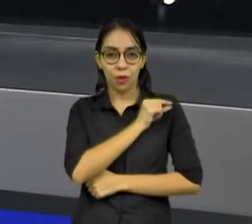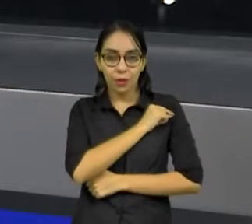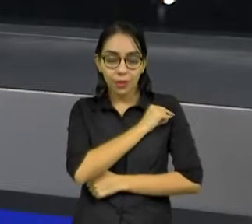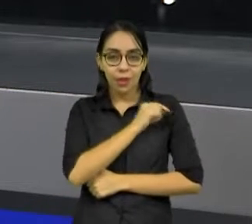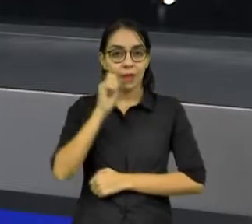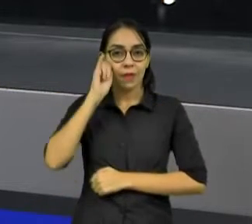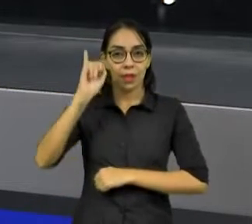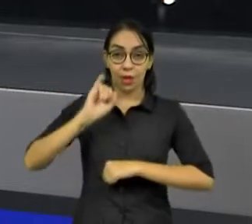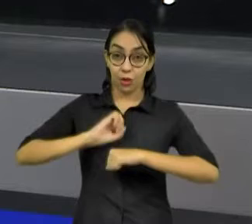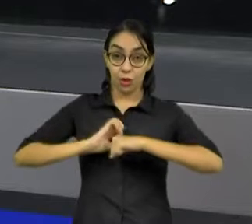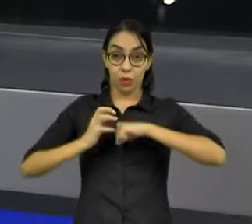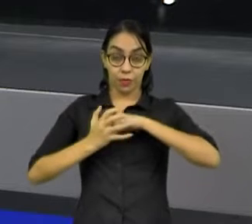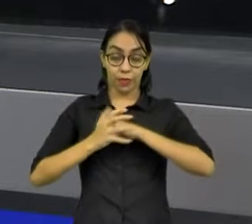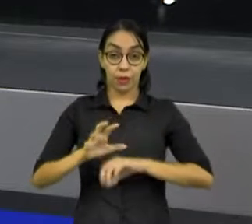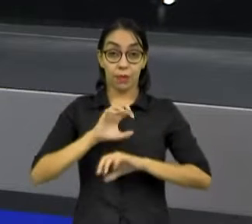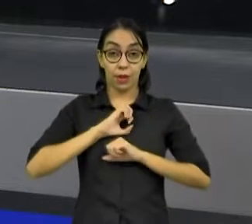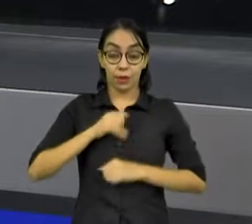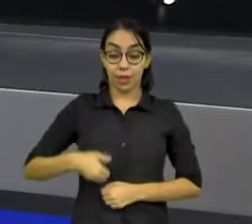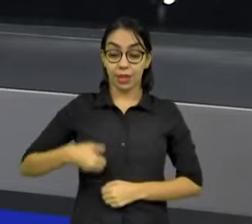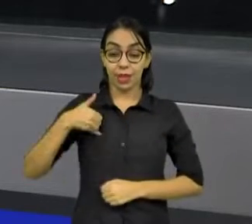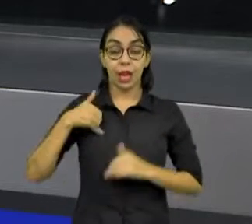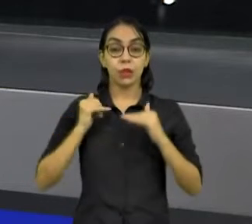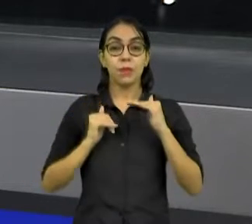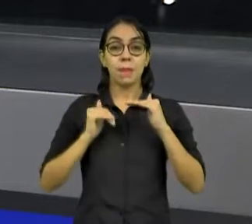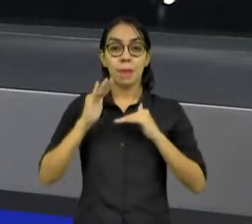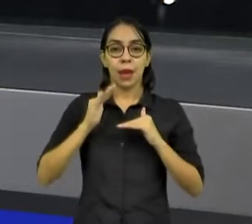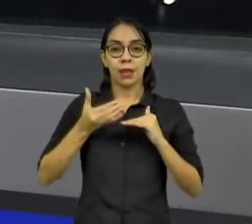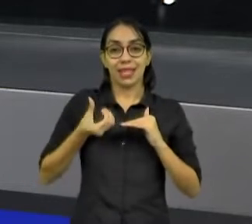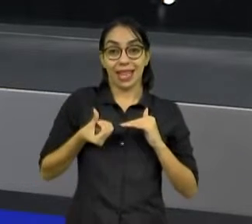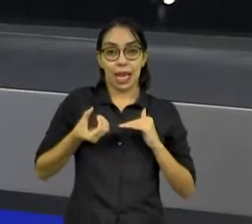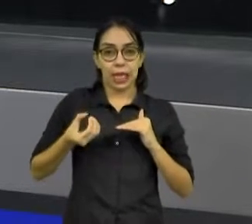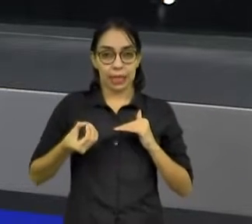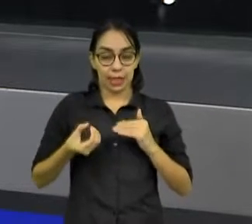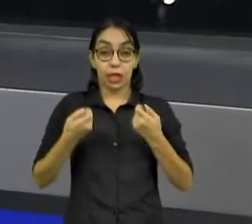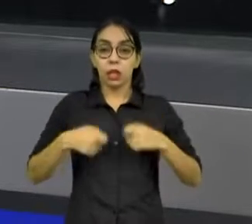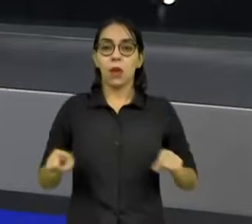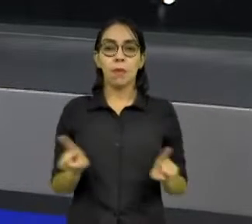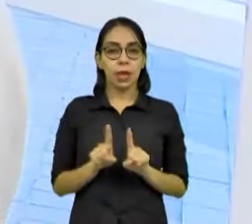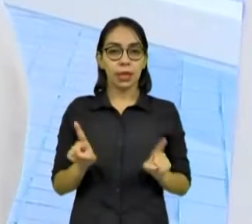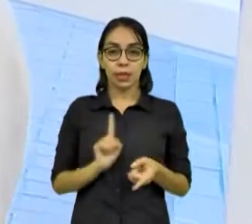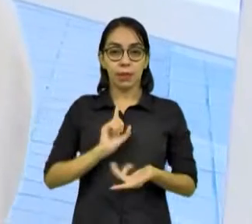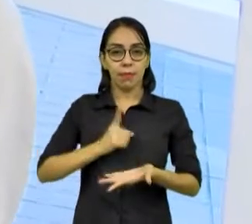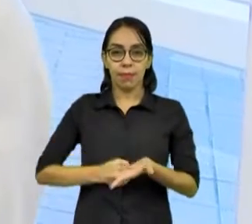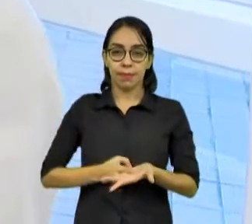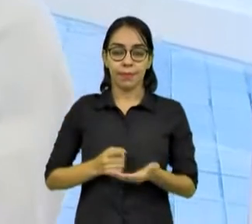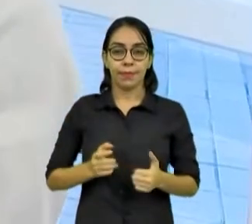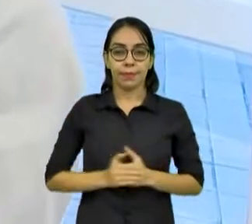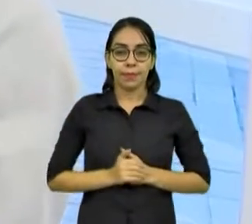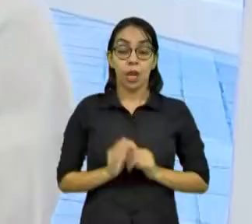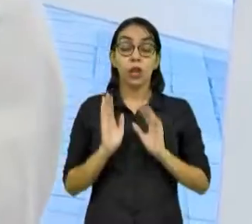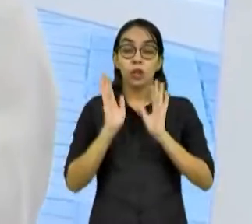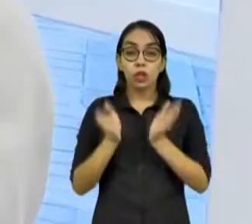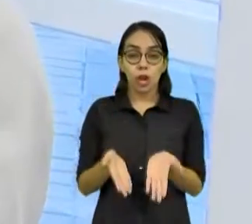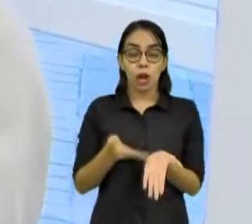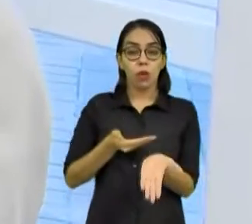Covid-19 para maiores de 60 anos, sem a necessidade de agendamento. Assim que começou a aplicação da quarta